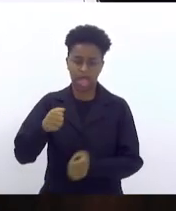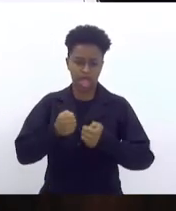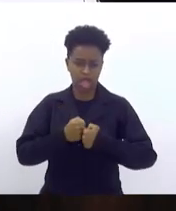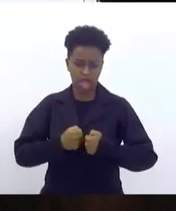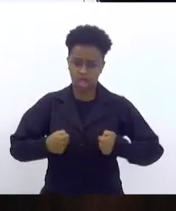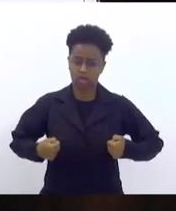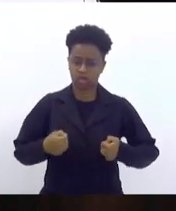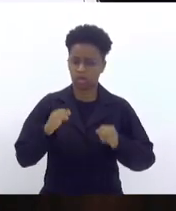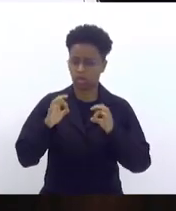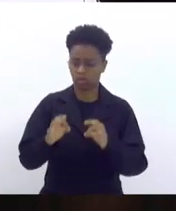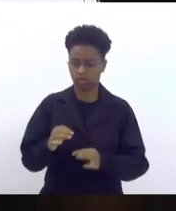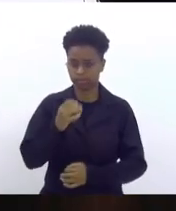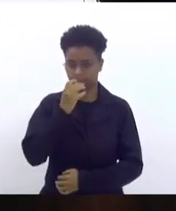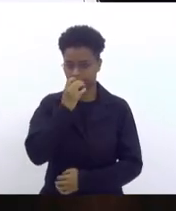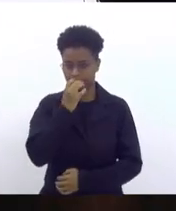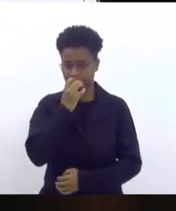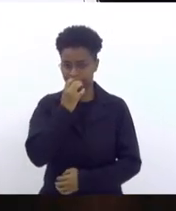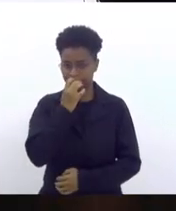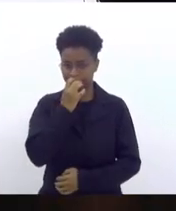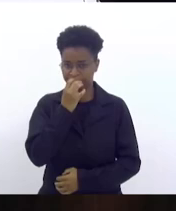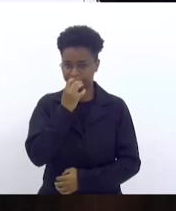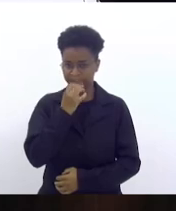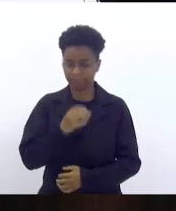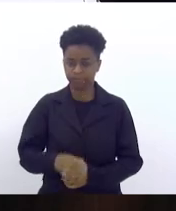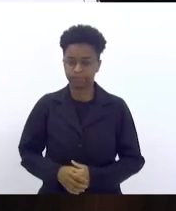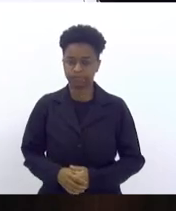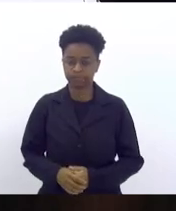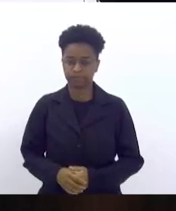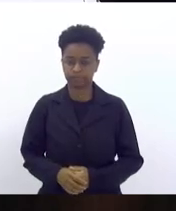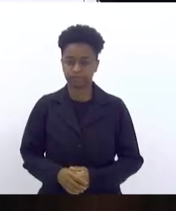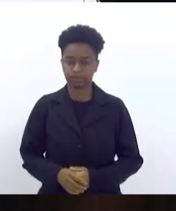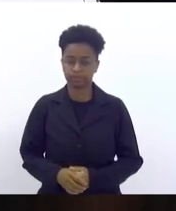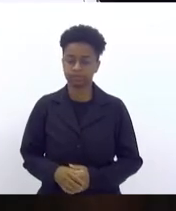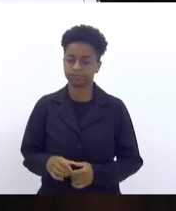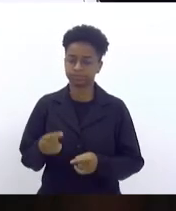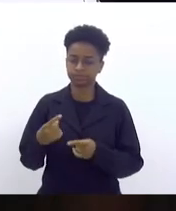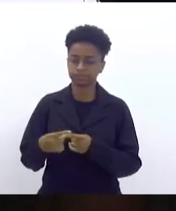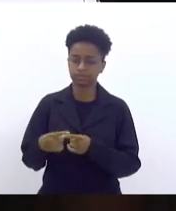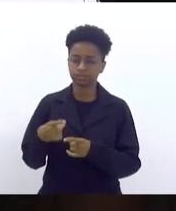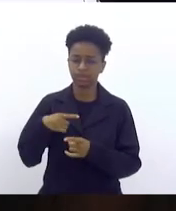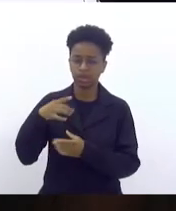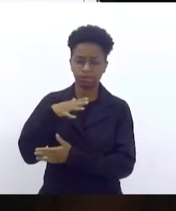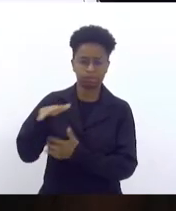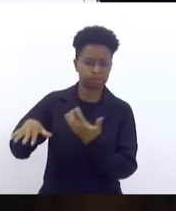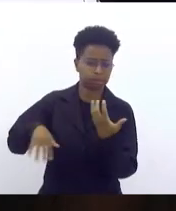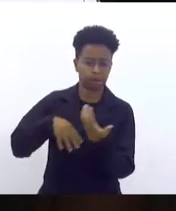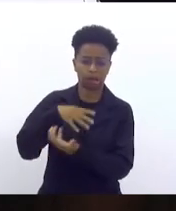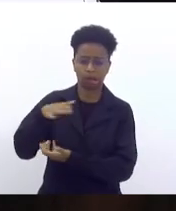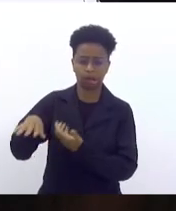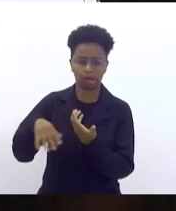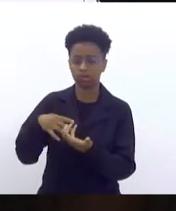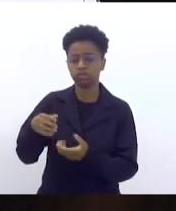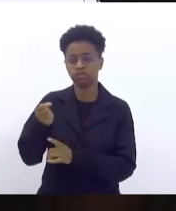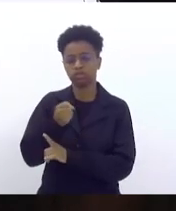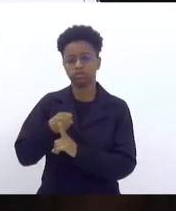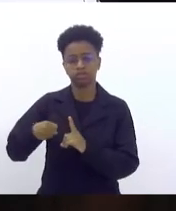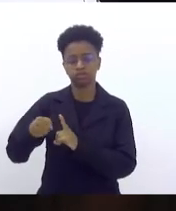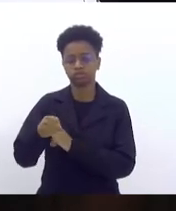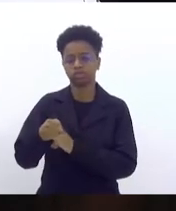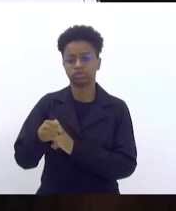Deputado que dividem a barbárie né dividem a sociedade